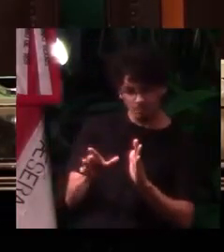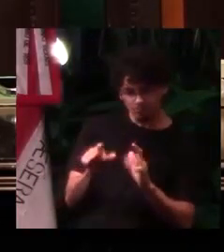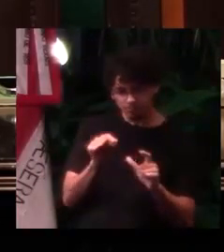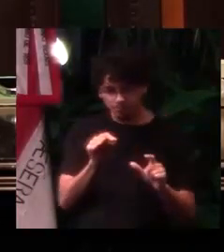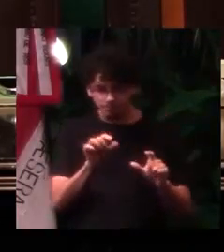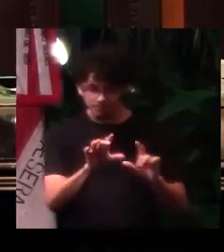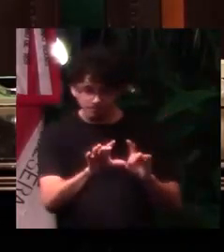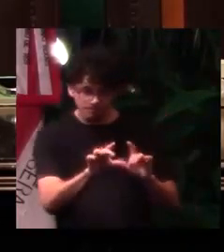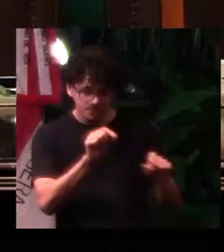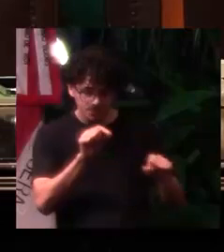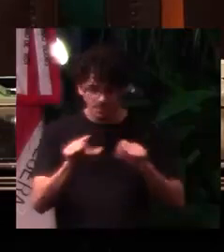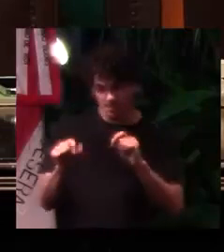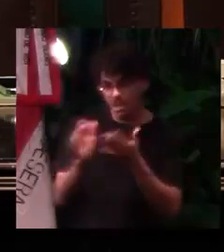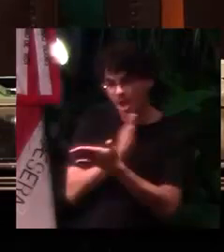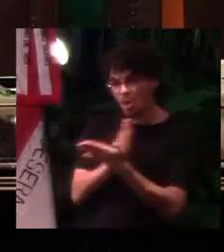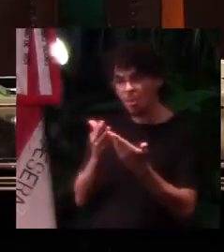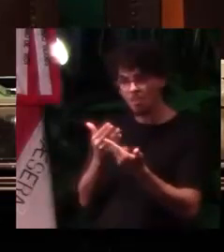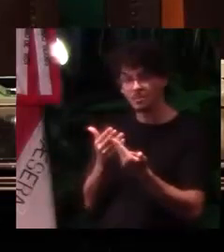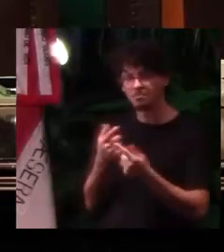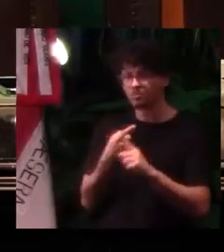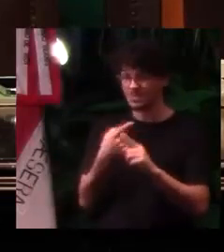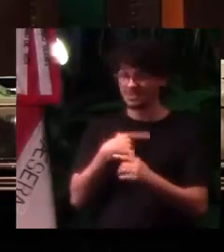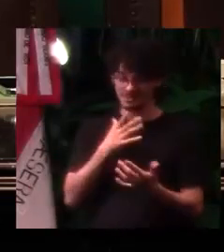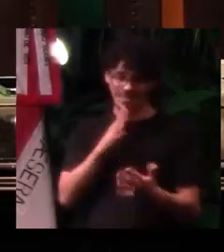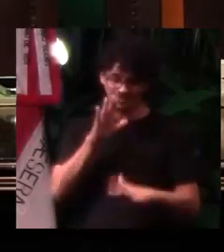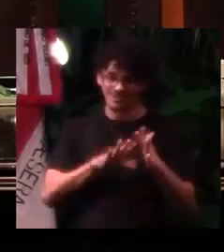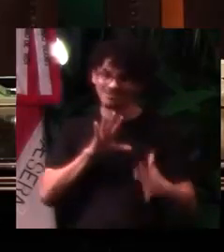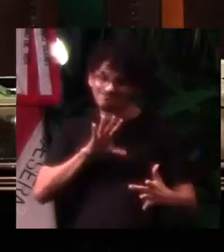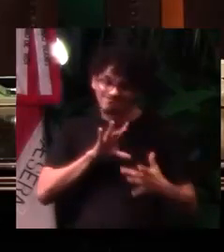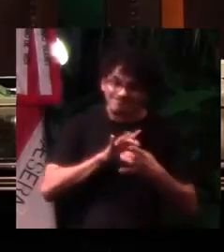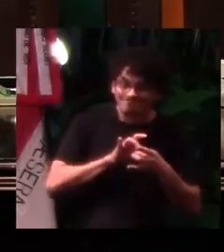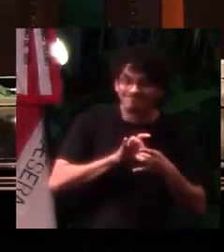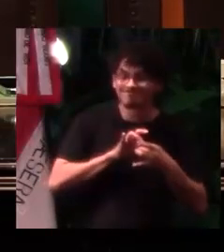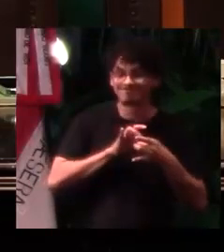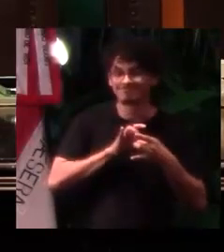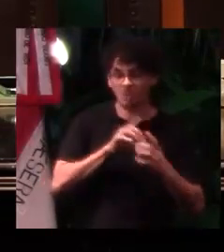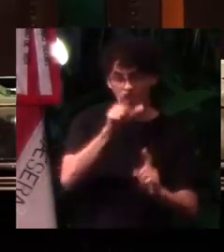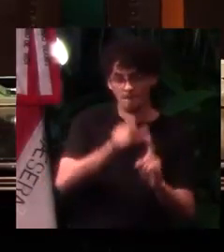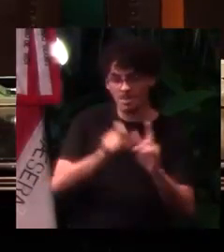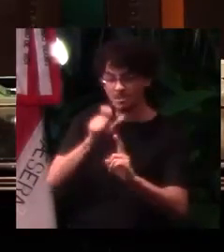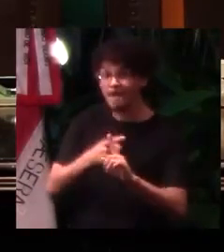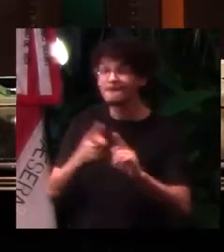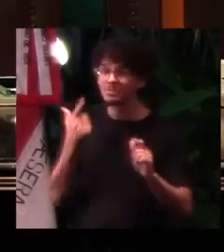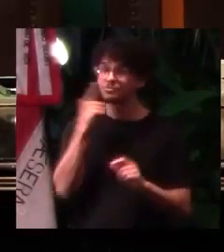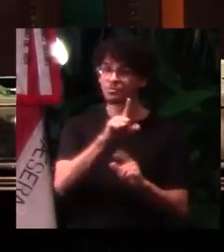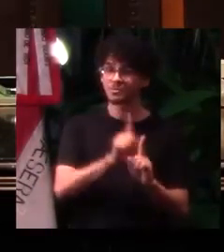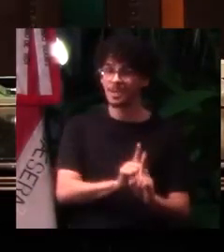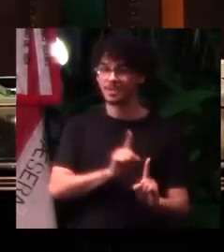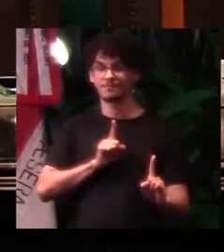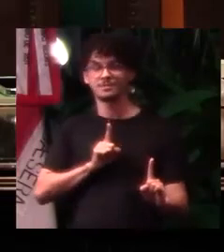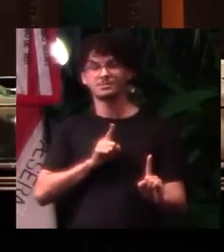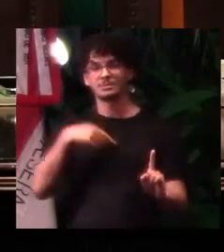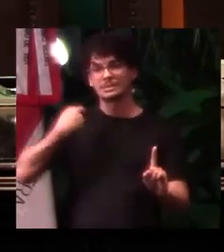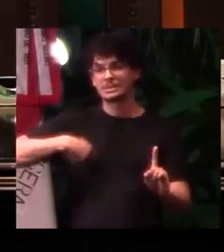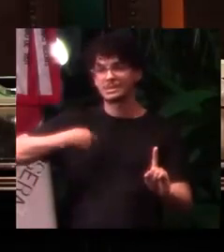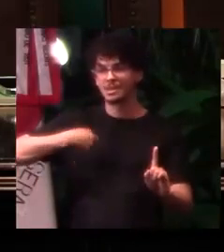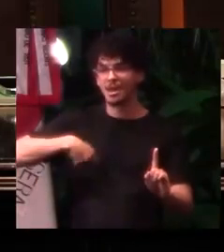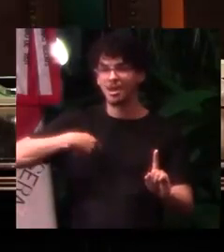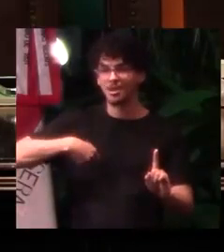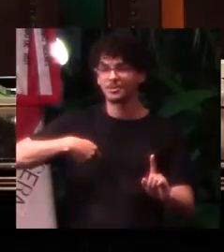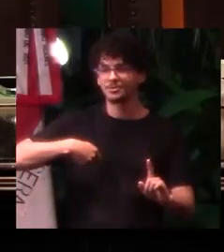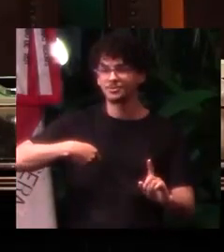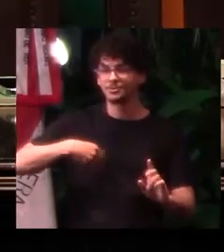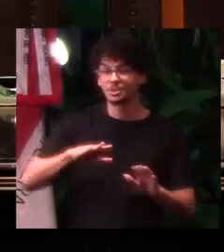mais que você se envolva com esses personagens, você consegue ter um distanciamento necessário.